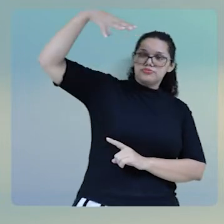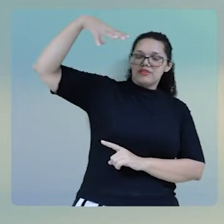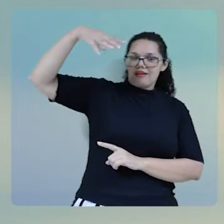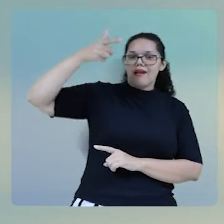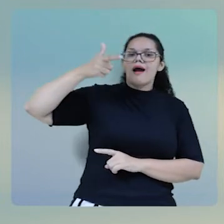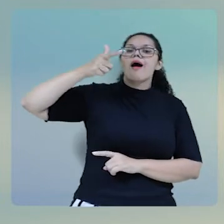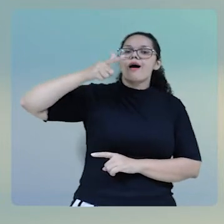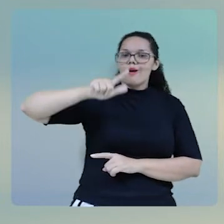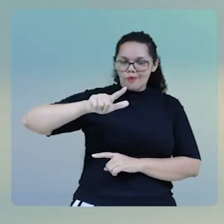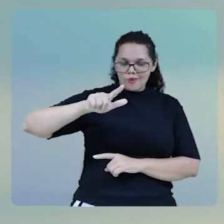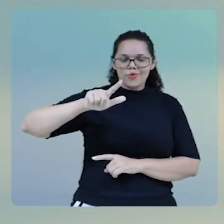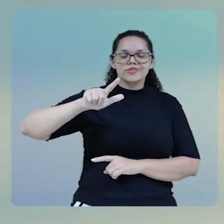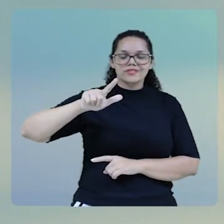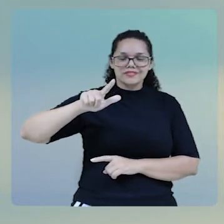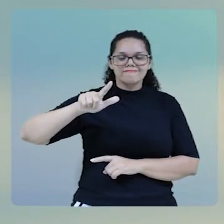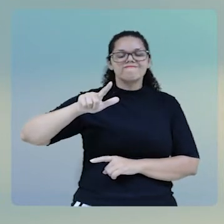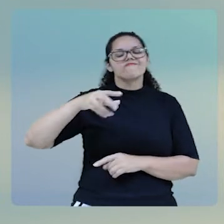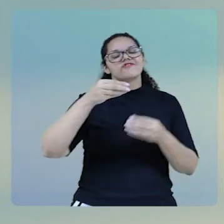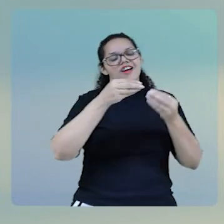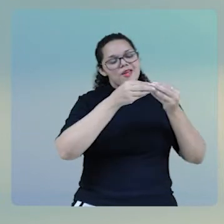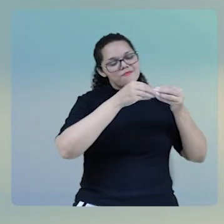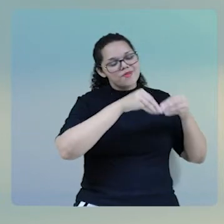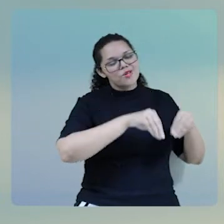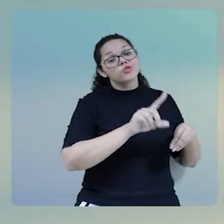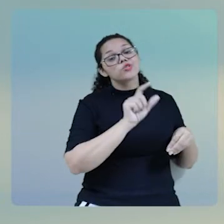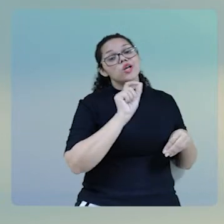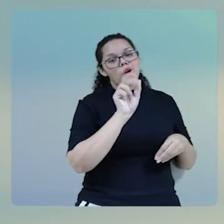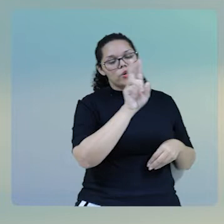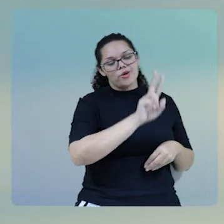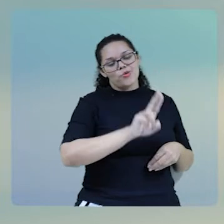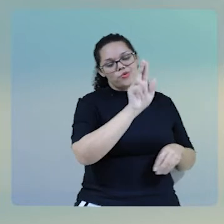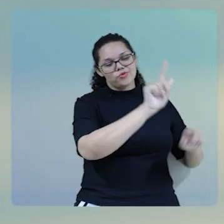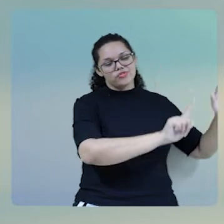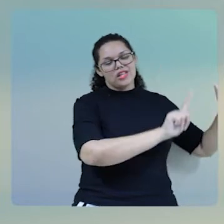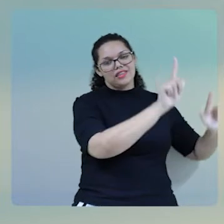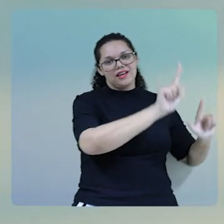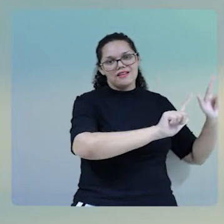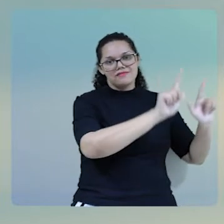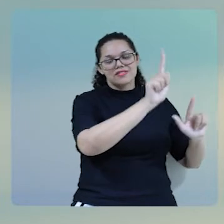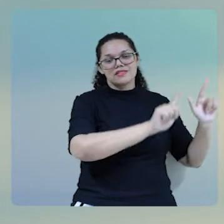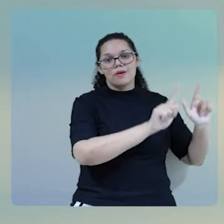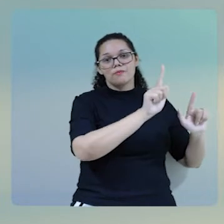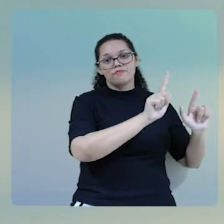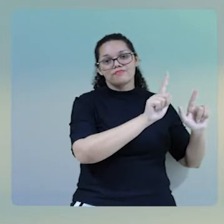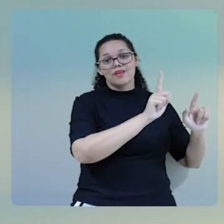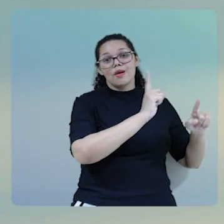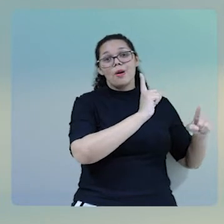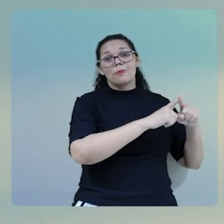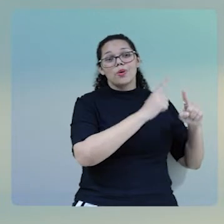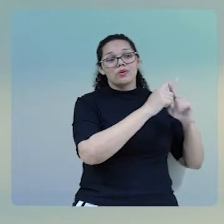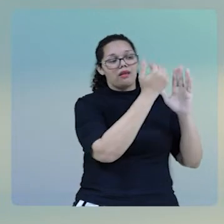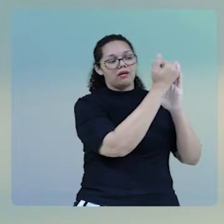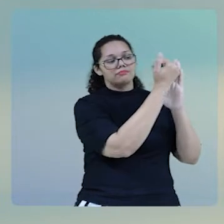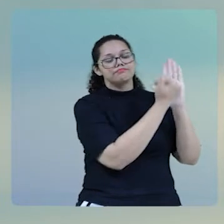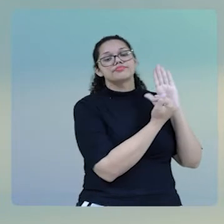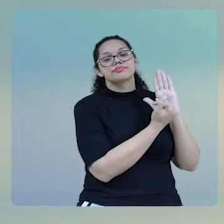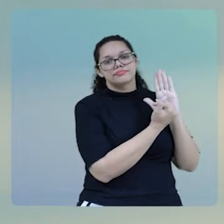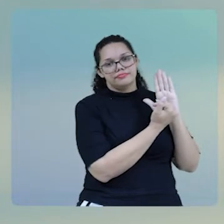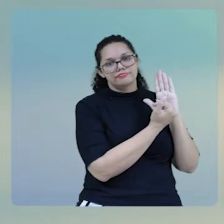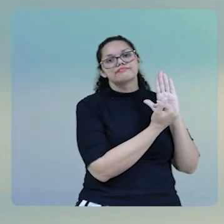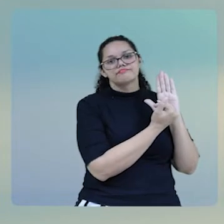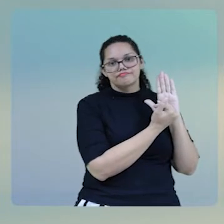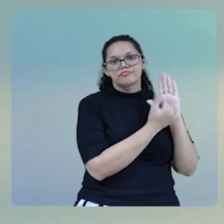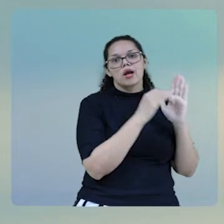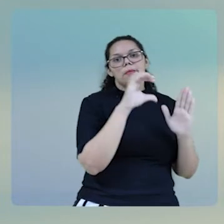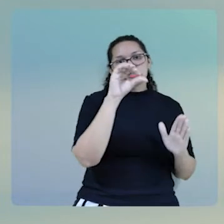toda certeza, vai prejudicar o funcionamento da televisão. Por quê? Porque a voltagem dela vai estar abaixo de 90, com